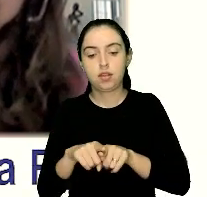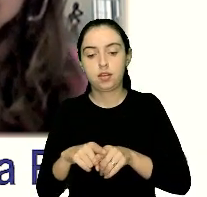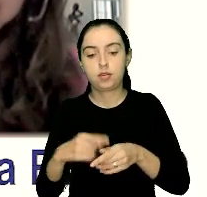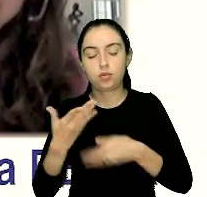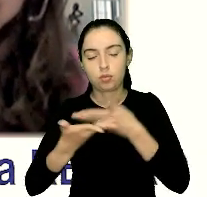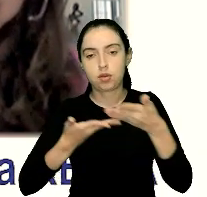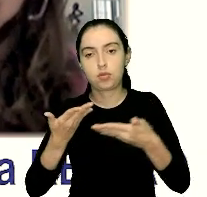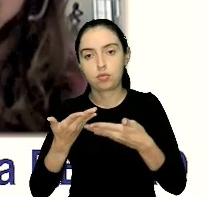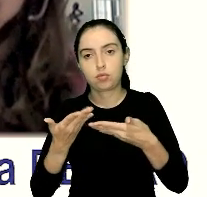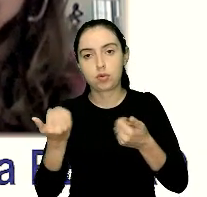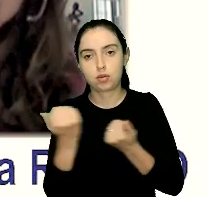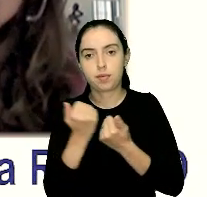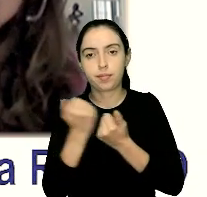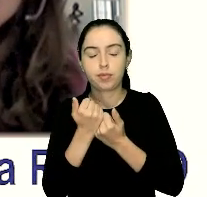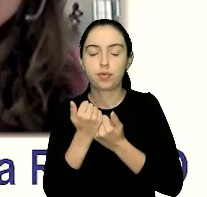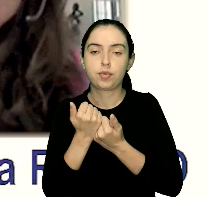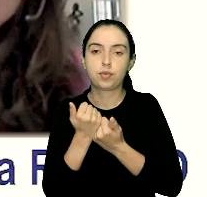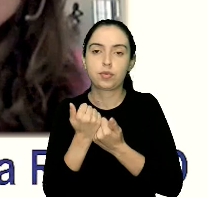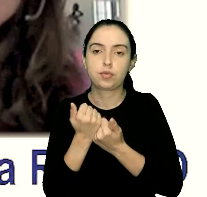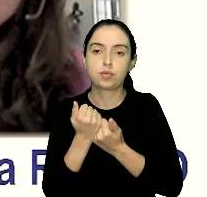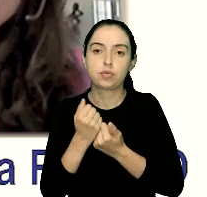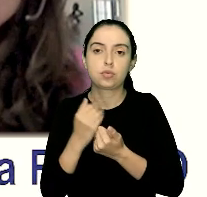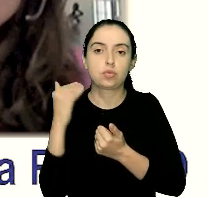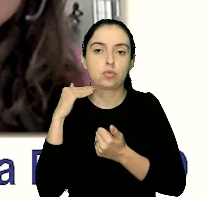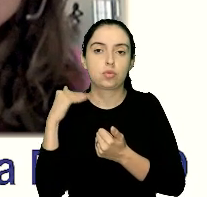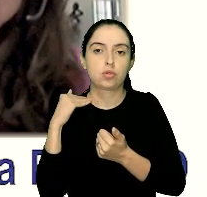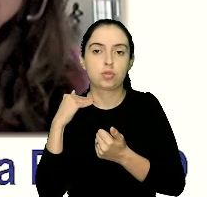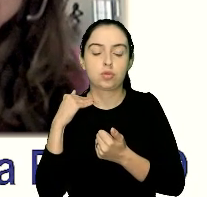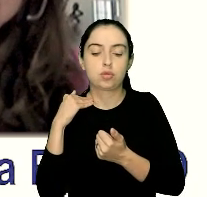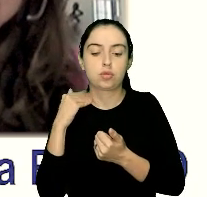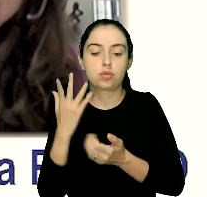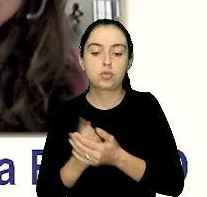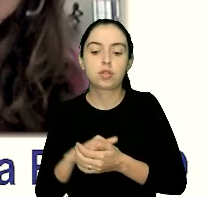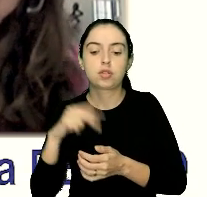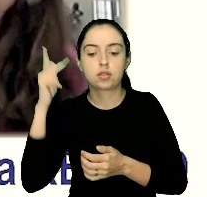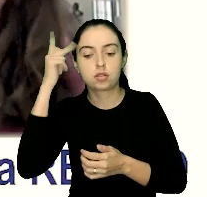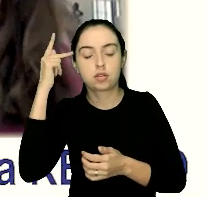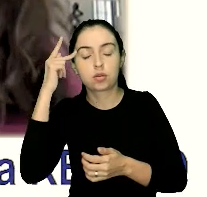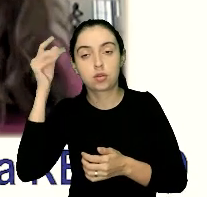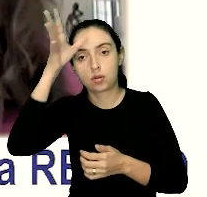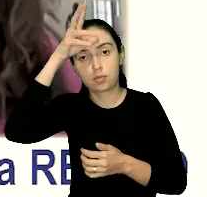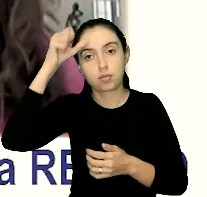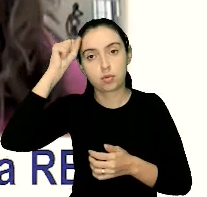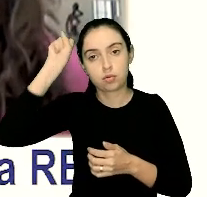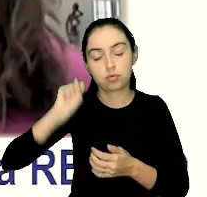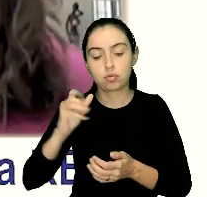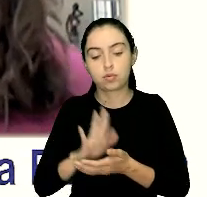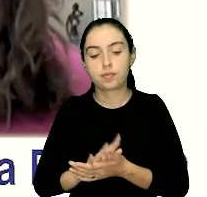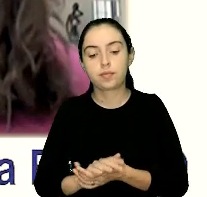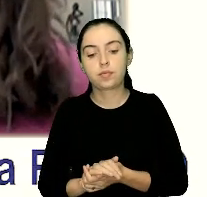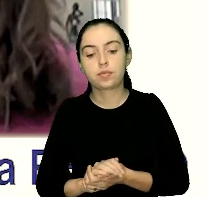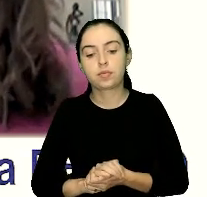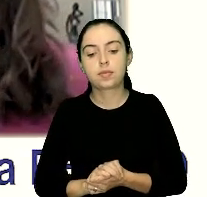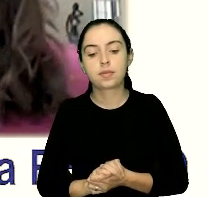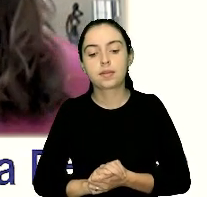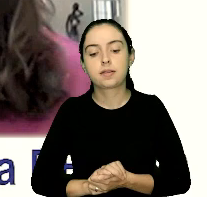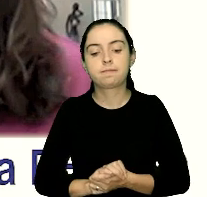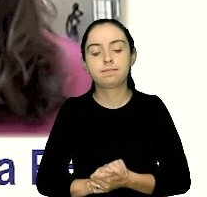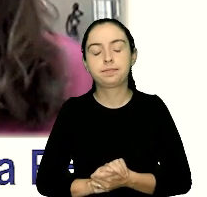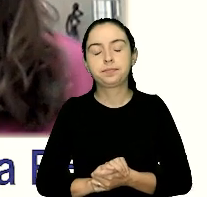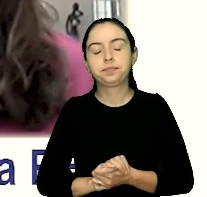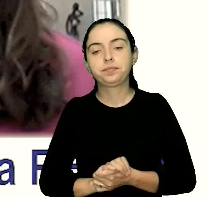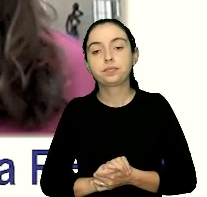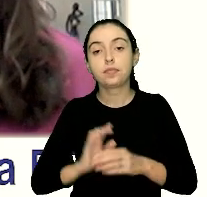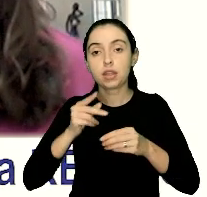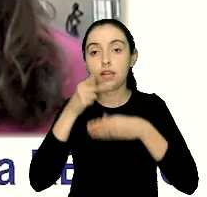dos juízes e diretores da Seção Judiciária de São Paulo e do Mato Grosso do Sul, doutor Márcio Catapulta e doutor Ricardo Damasceno. E passo a palavra, então, à